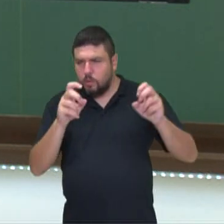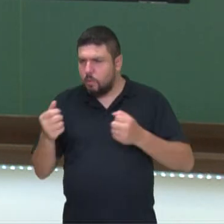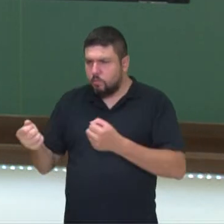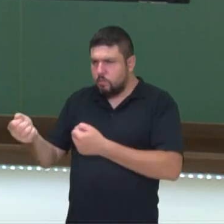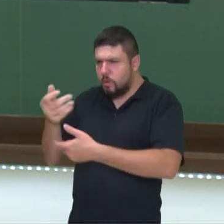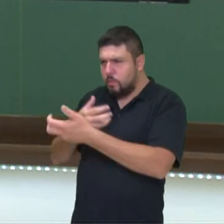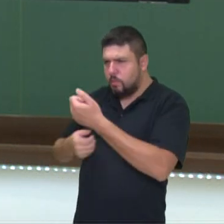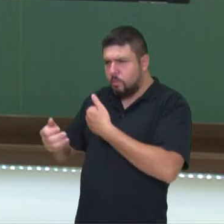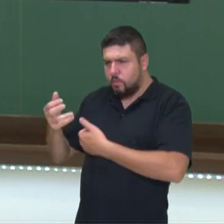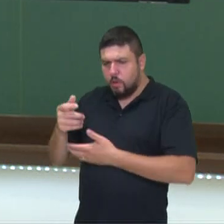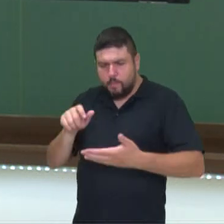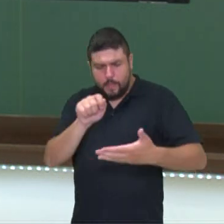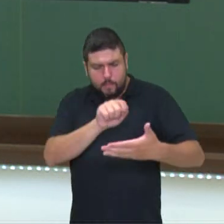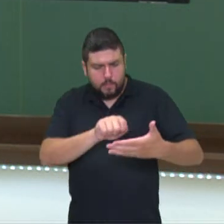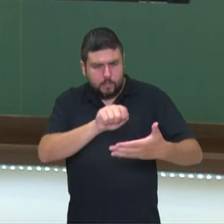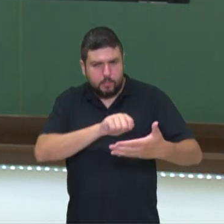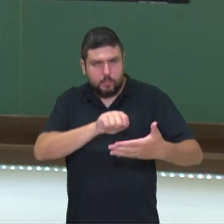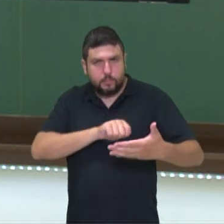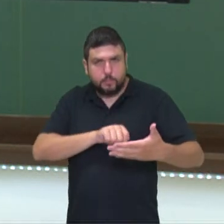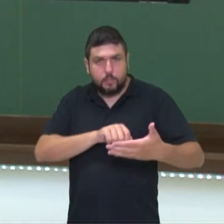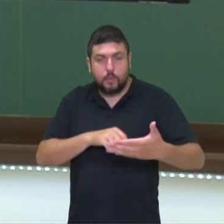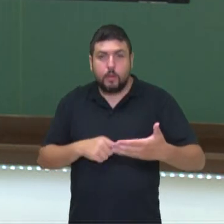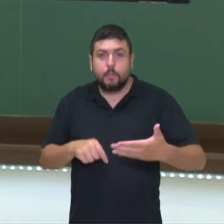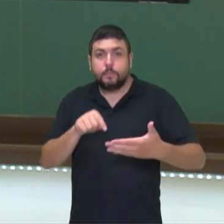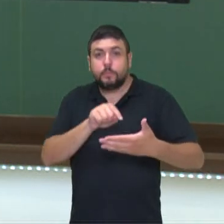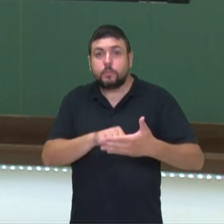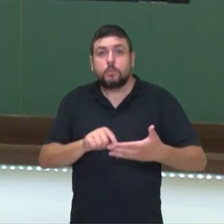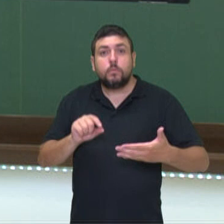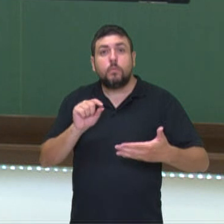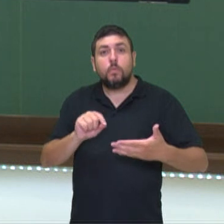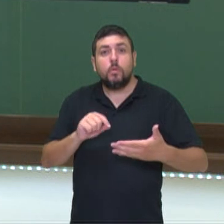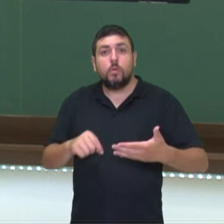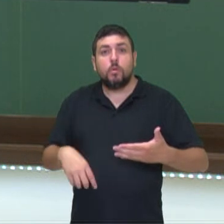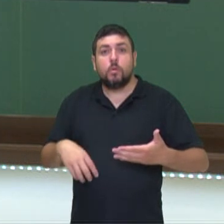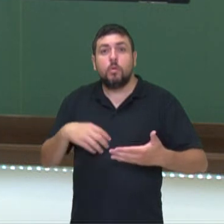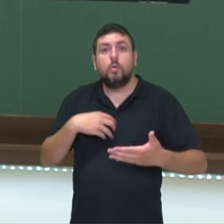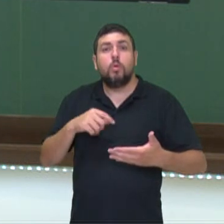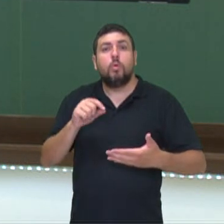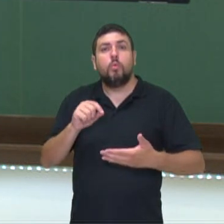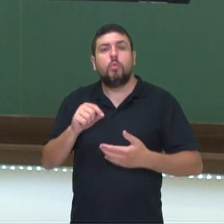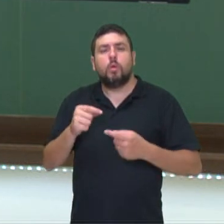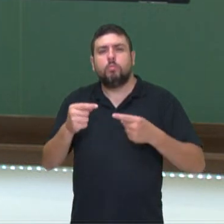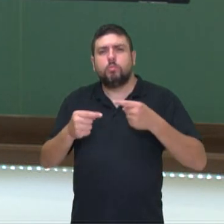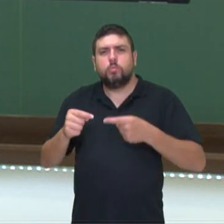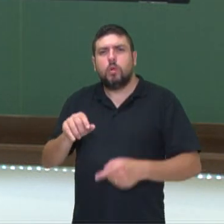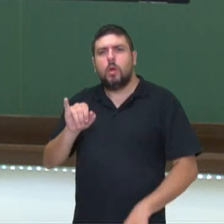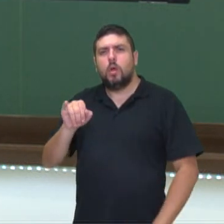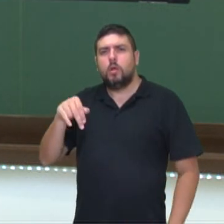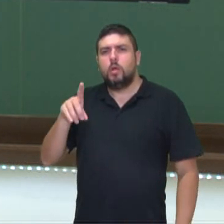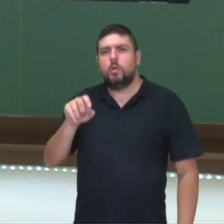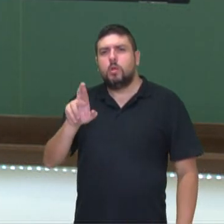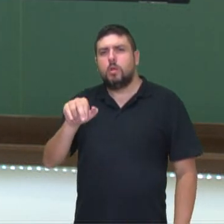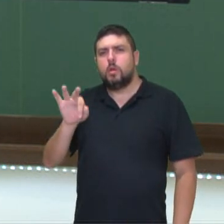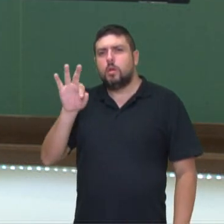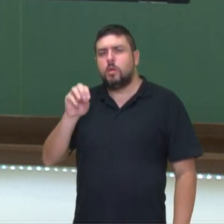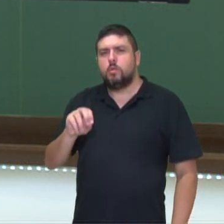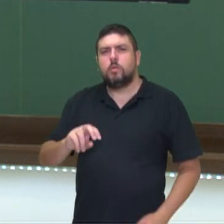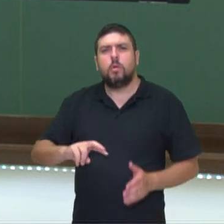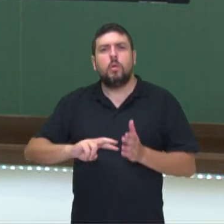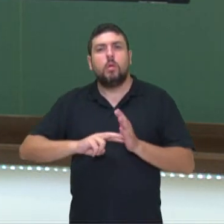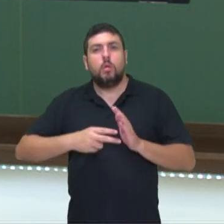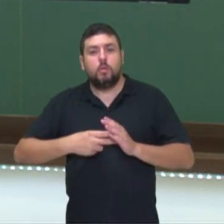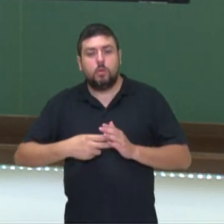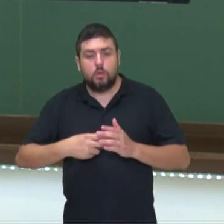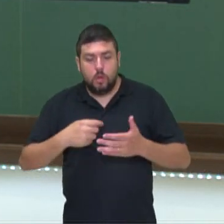acontecimento, ele vai colocar essa citação de forma de um discurso indireto. Ele vai apresentar com ele